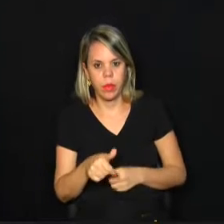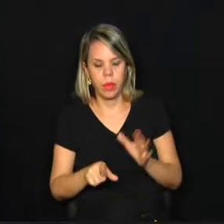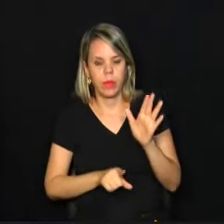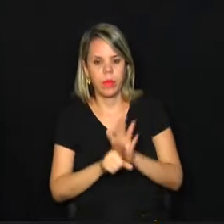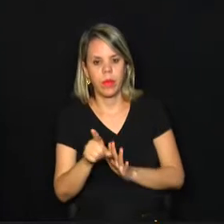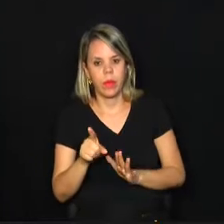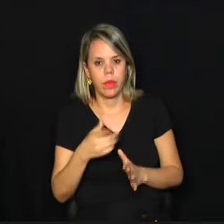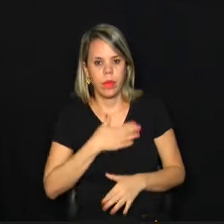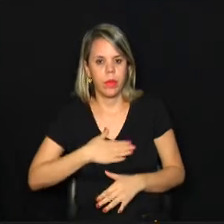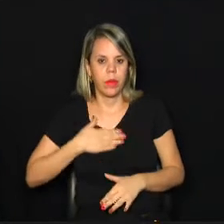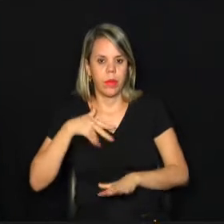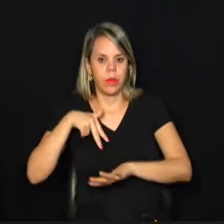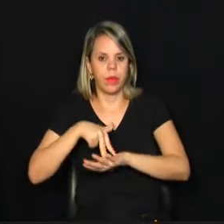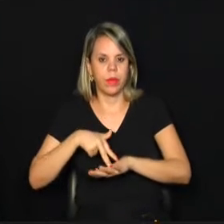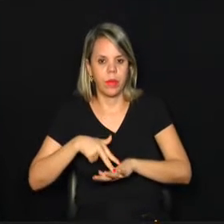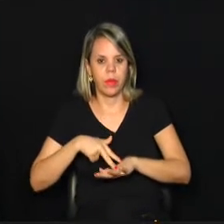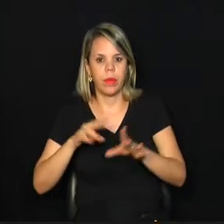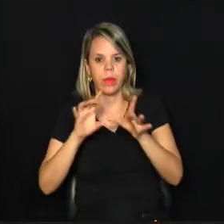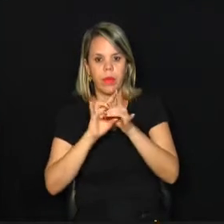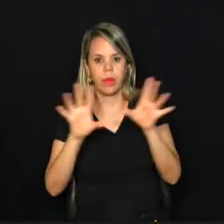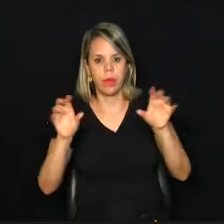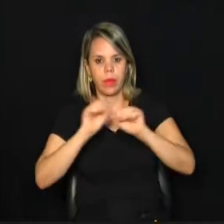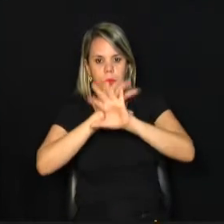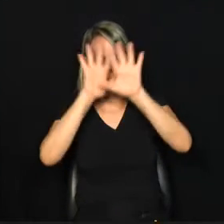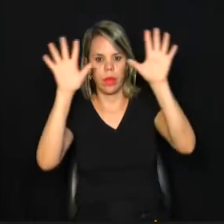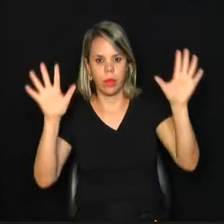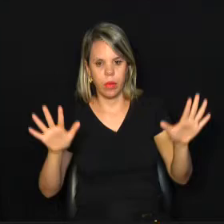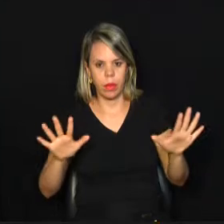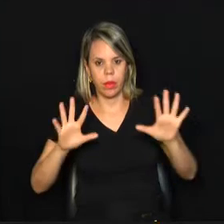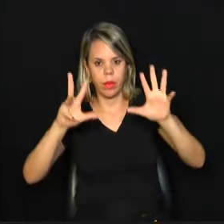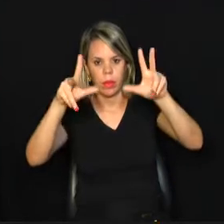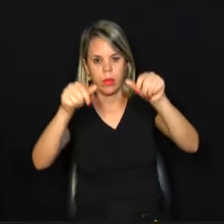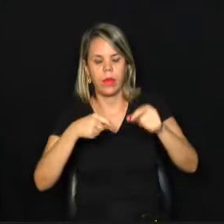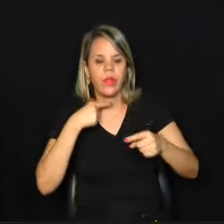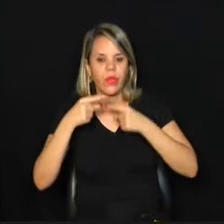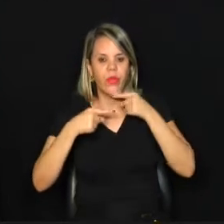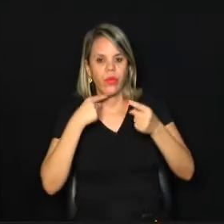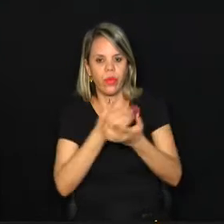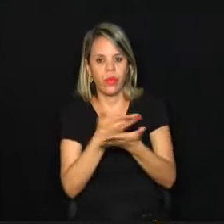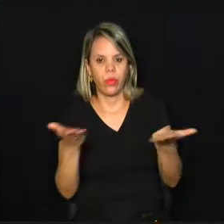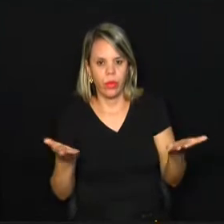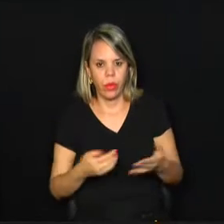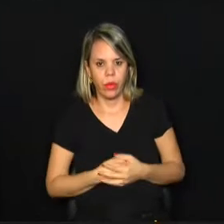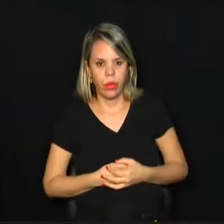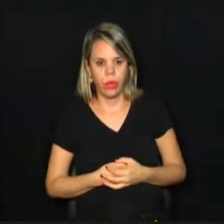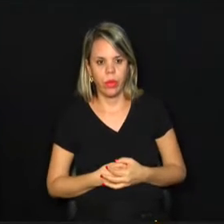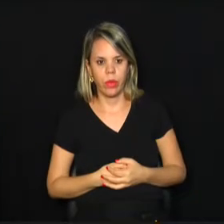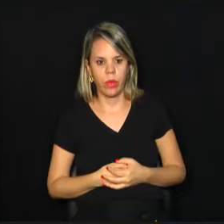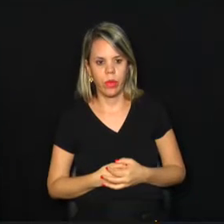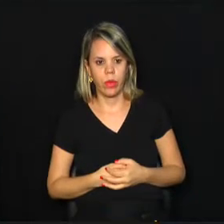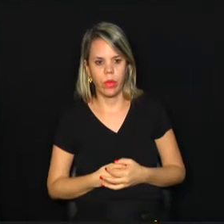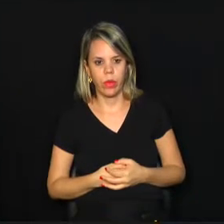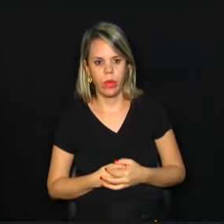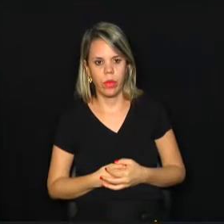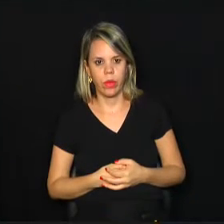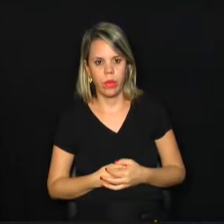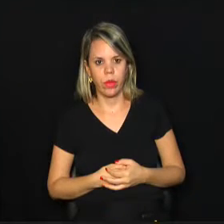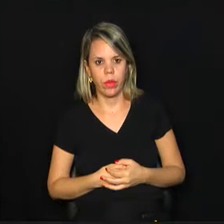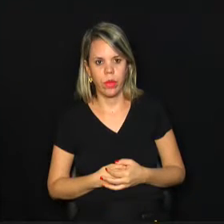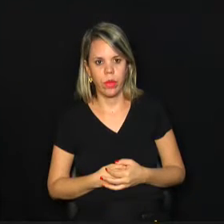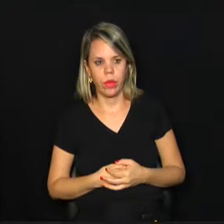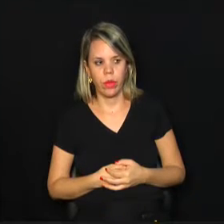perguntas. É um prazer estar aqui, estou à disposição para esclarecer todas as dúvidas pertinentes ao caso.